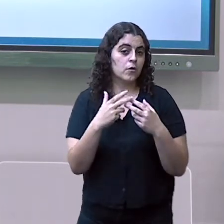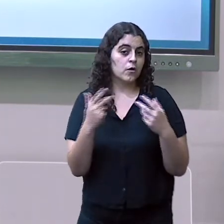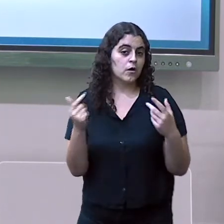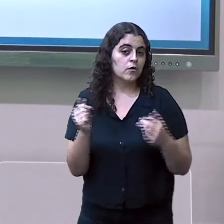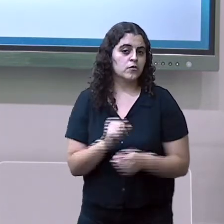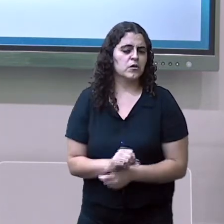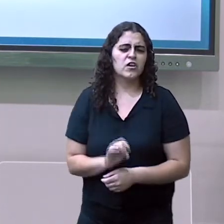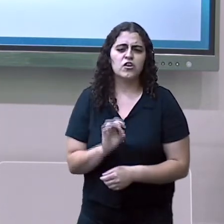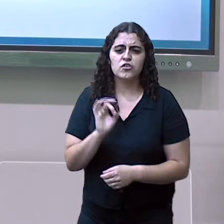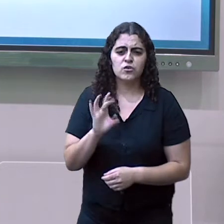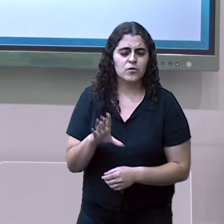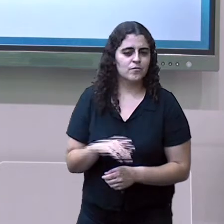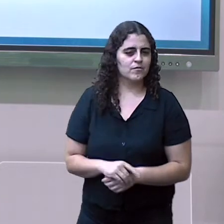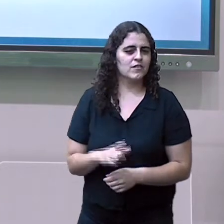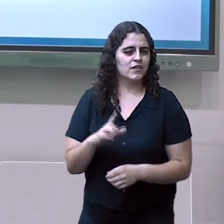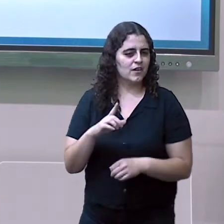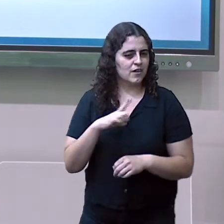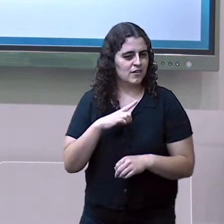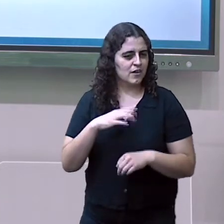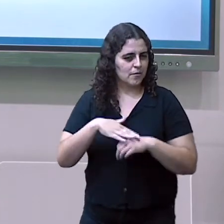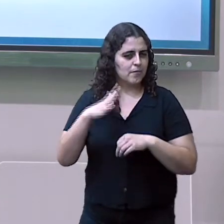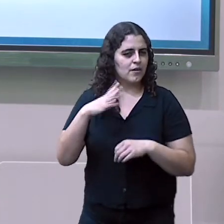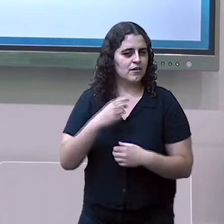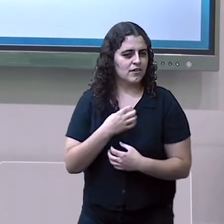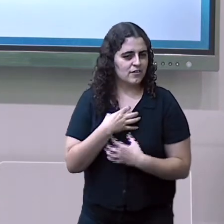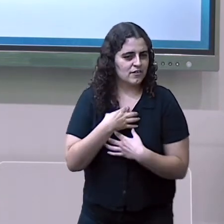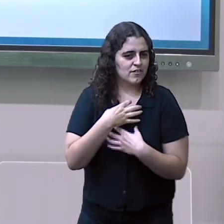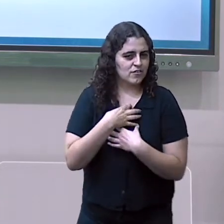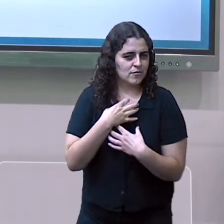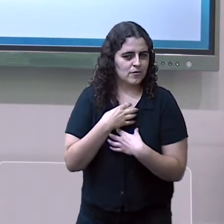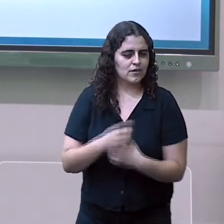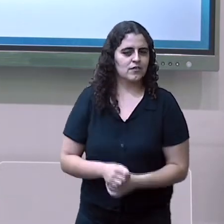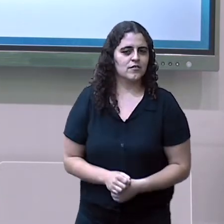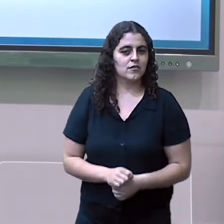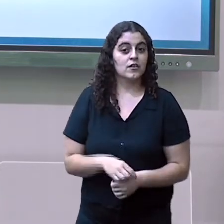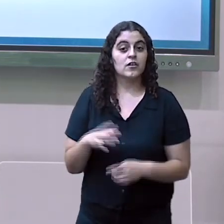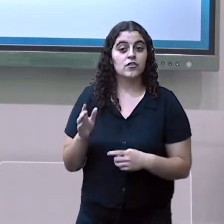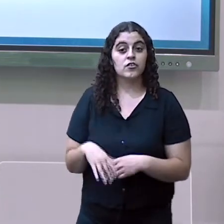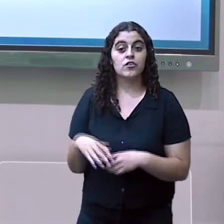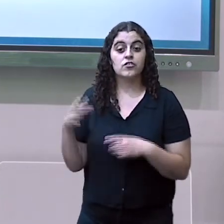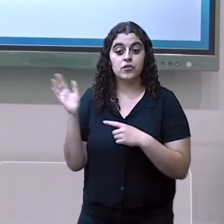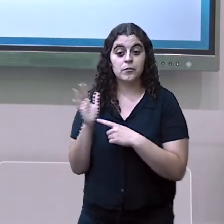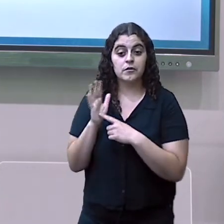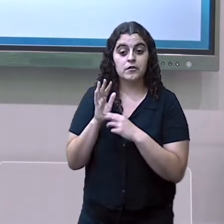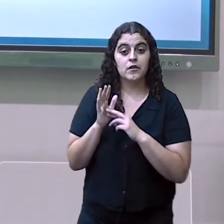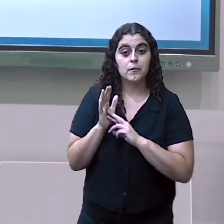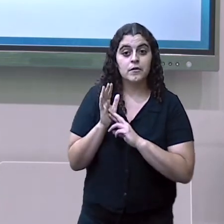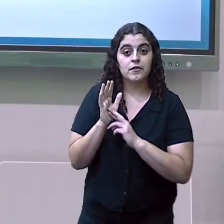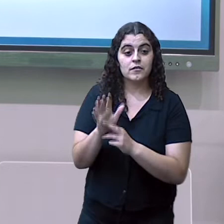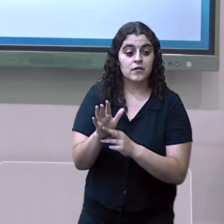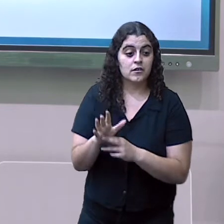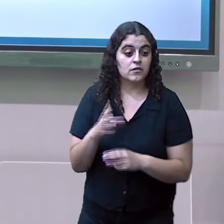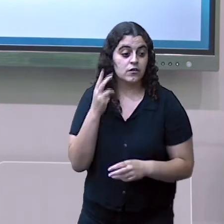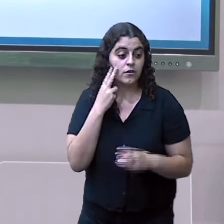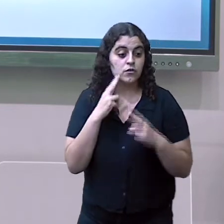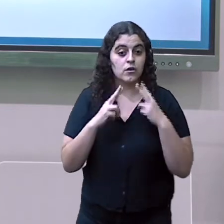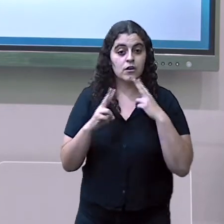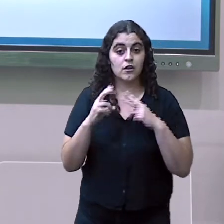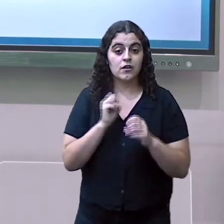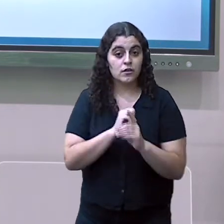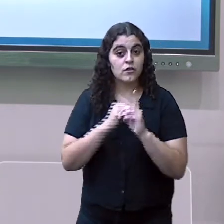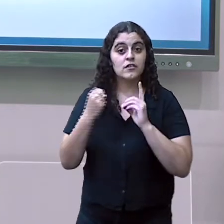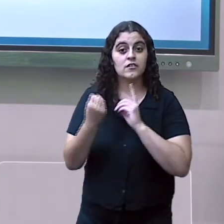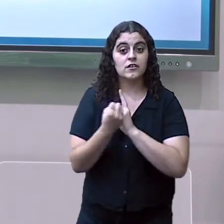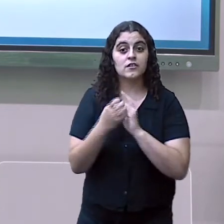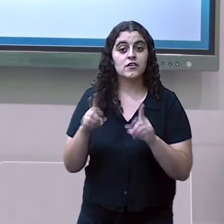estudantes? Não, né? Nós expressamos na nossa sociedade. Por quê? Porque nós vivemos em